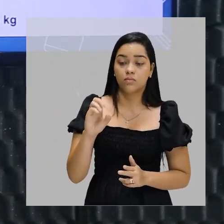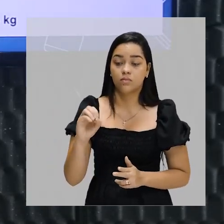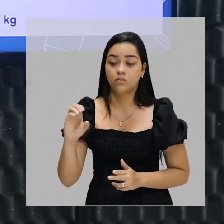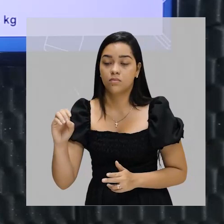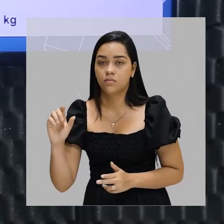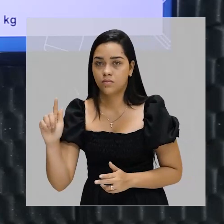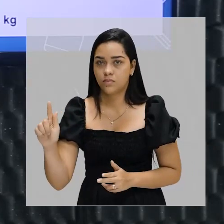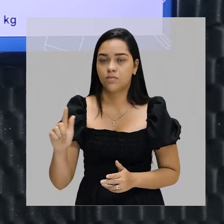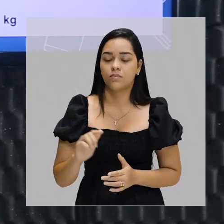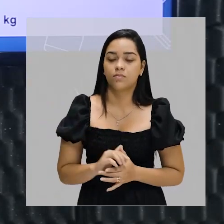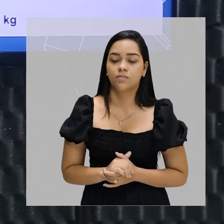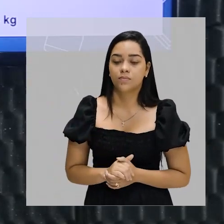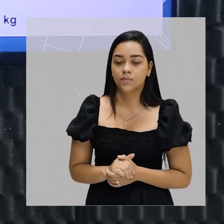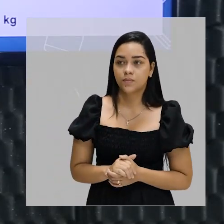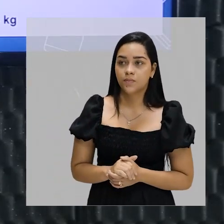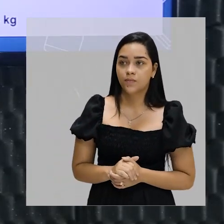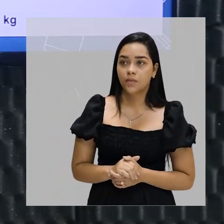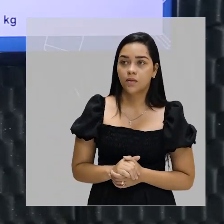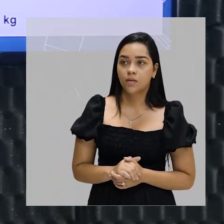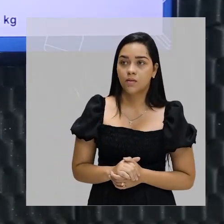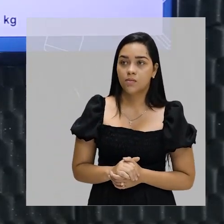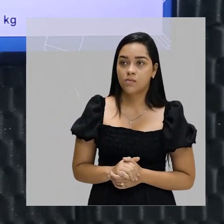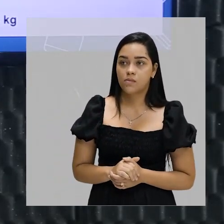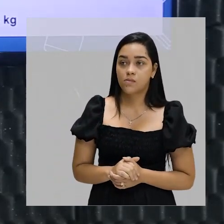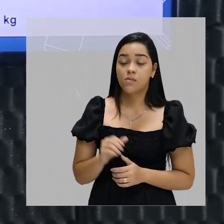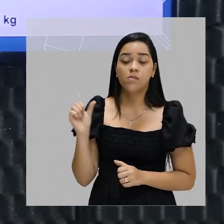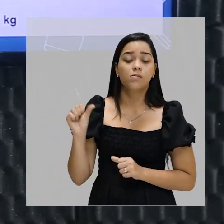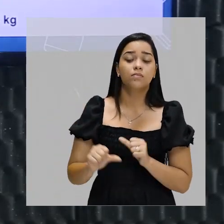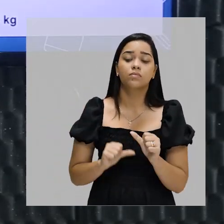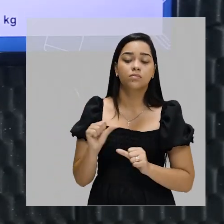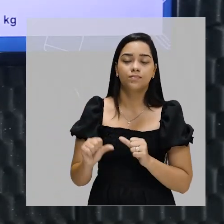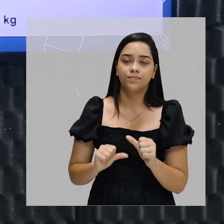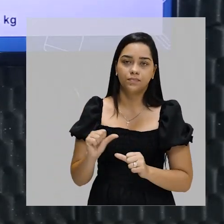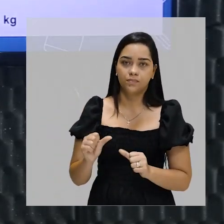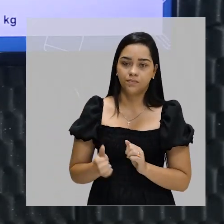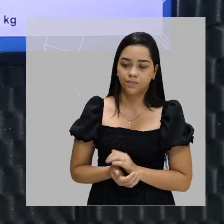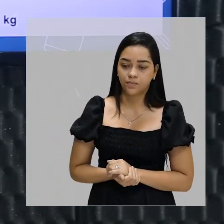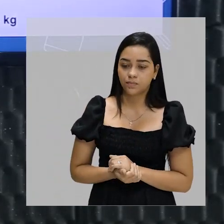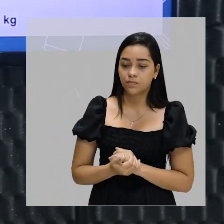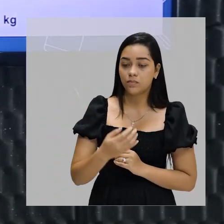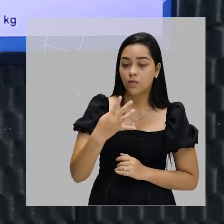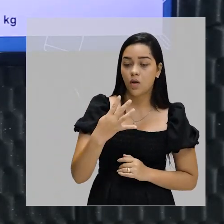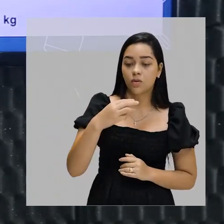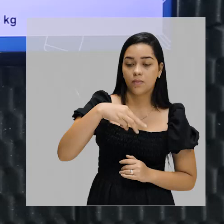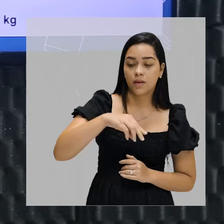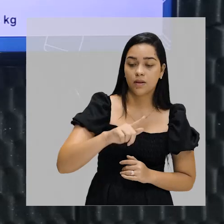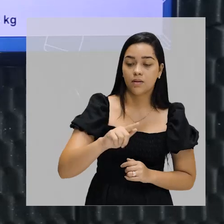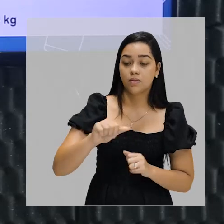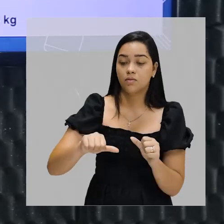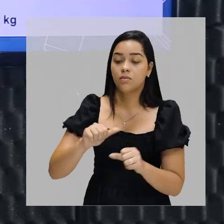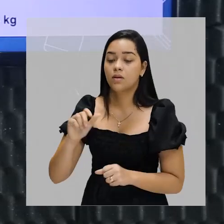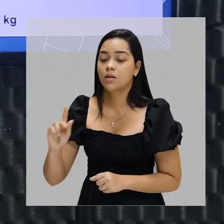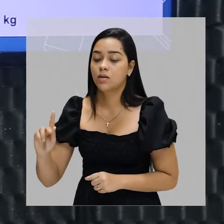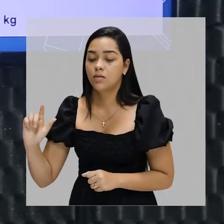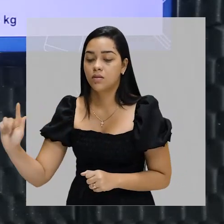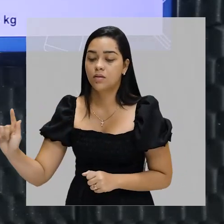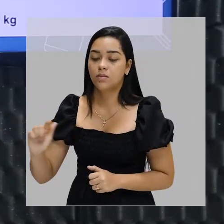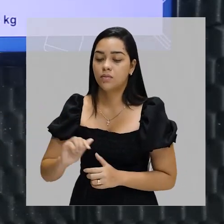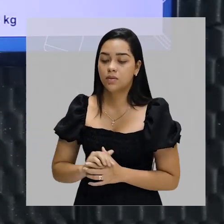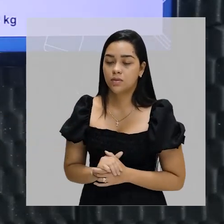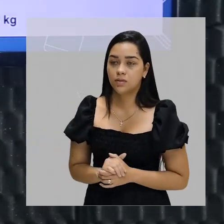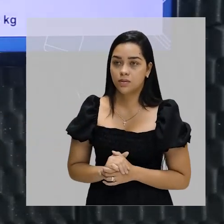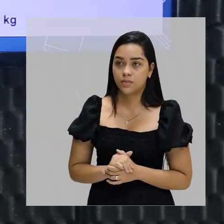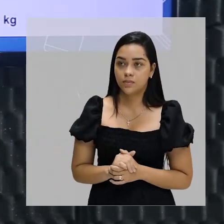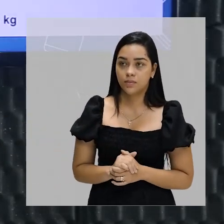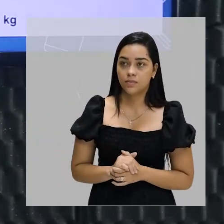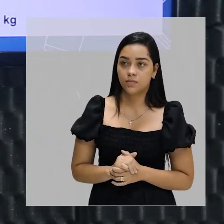2.500 gramas. E para transformar, olha só, 4 miligramas em quilograma,